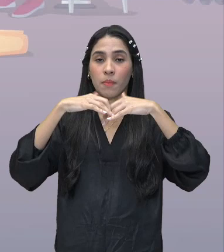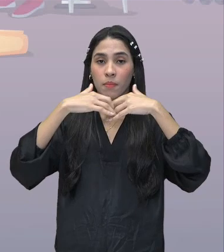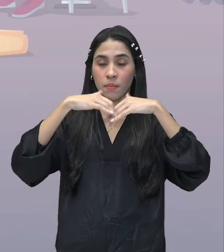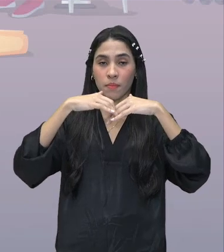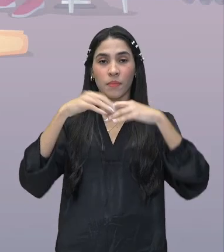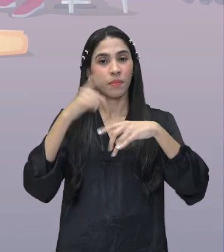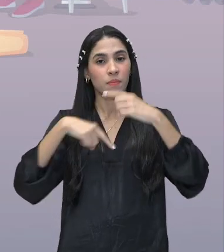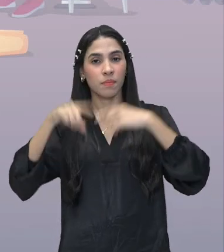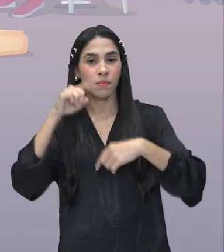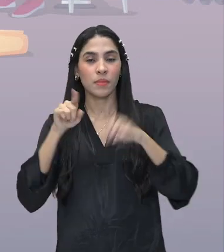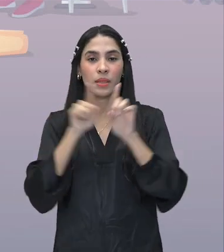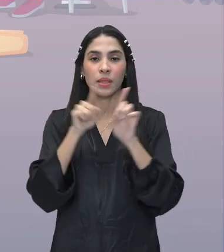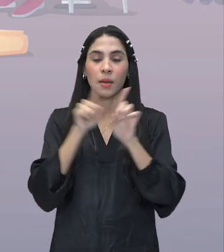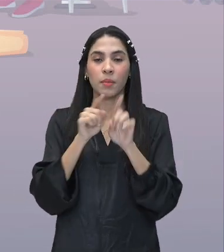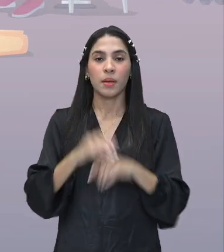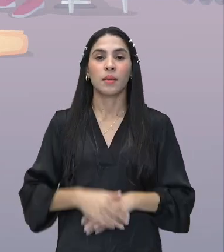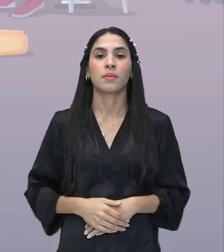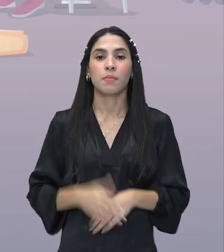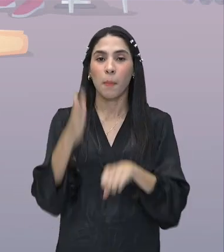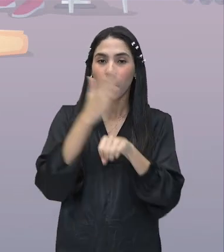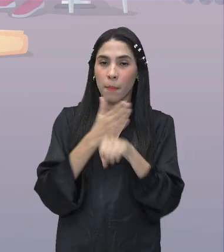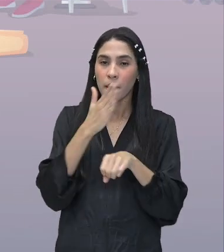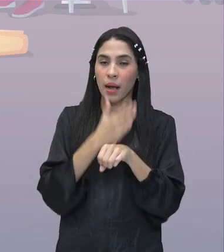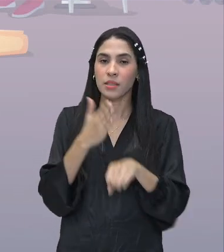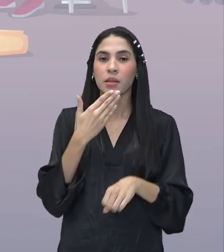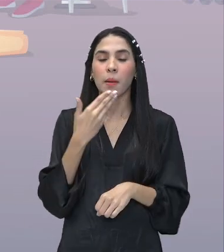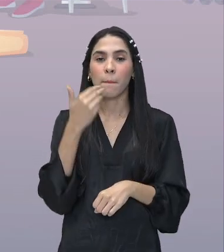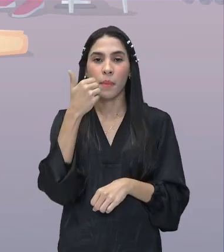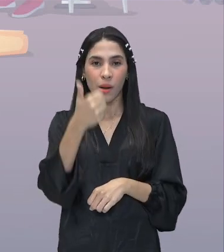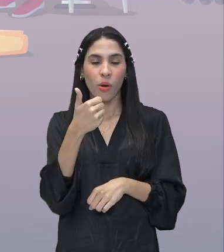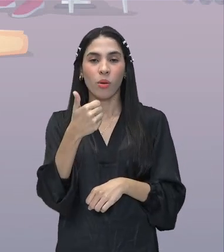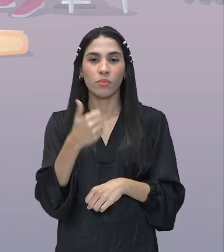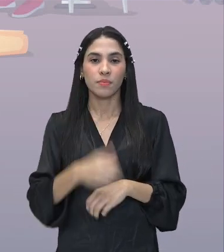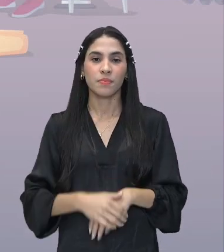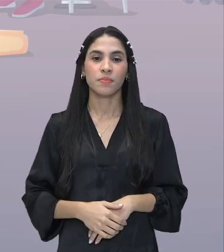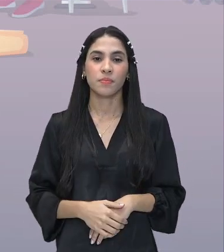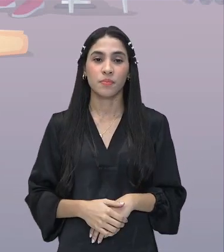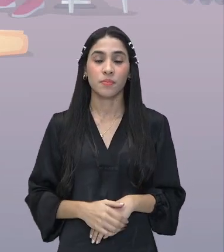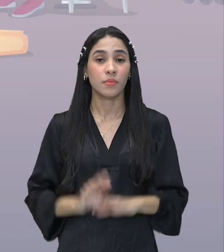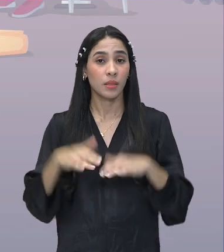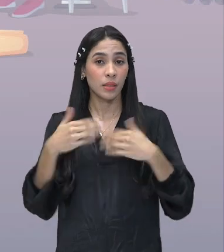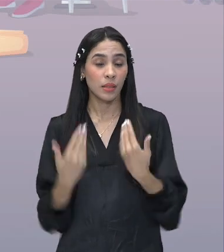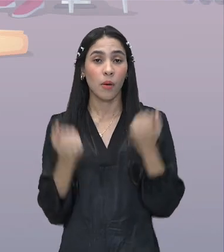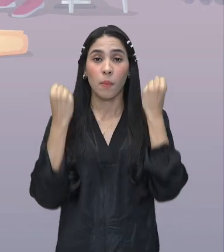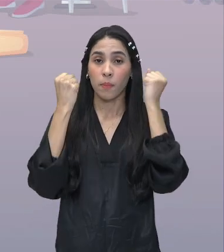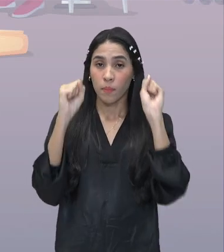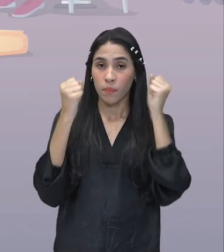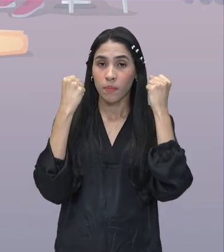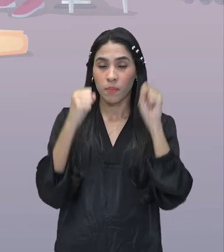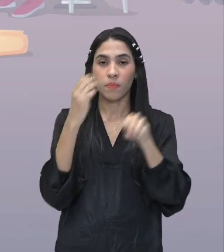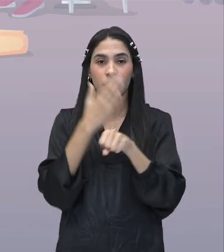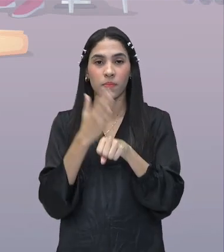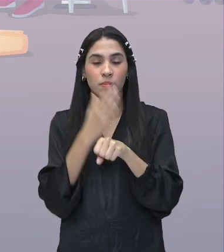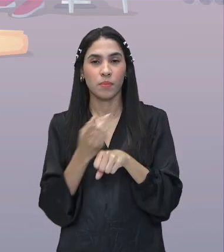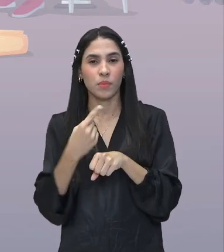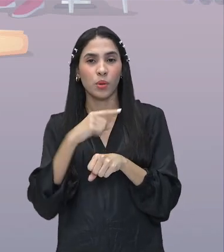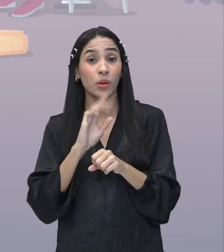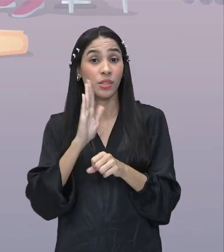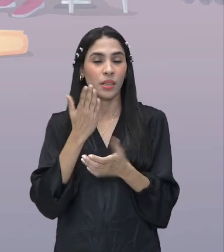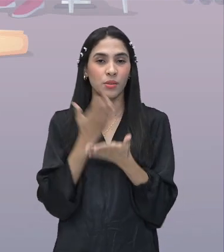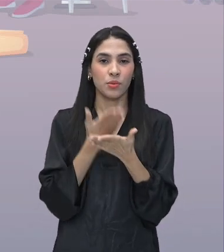e também para uma disposição física mais acentuada, né? Então, a atividade física, a gente já viu que ela